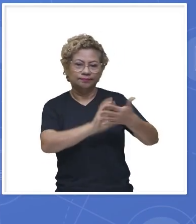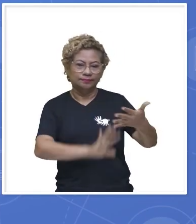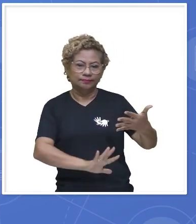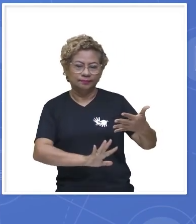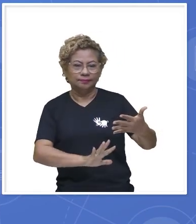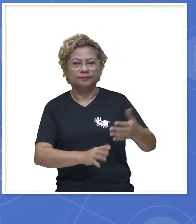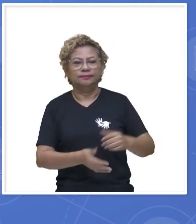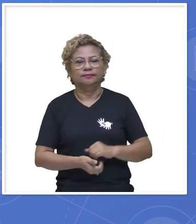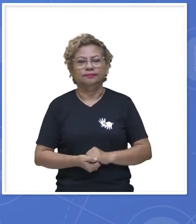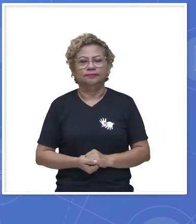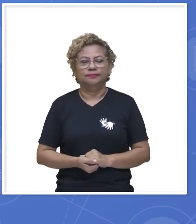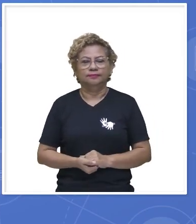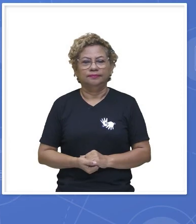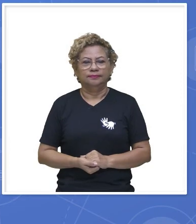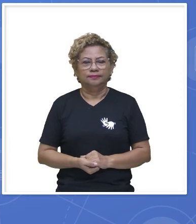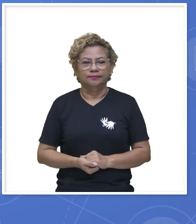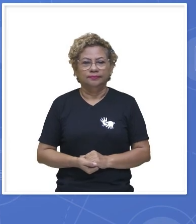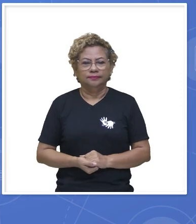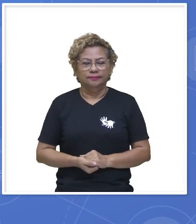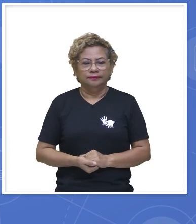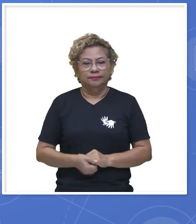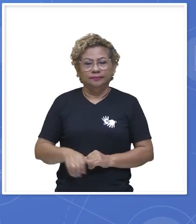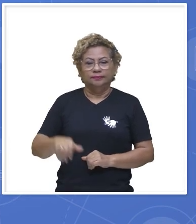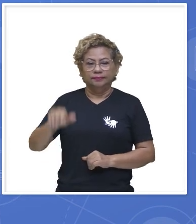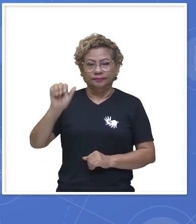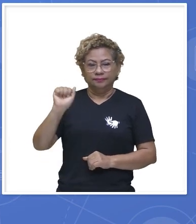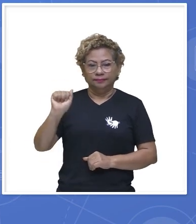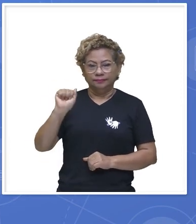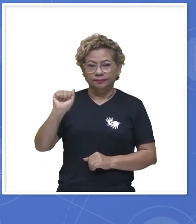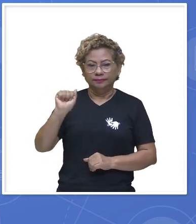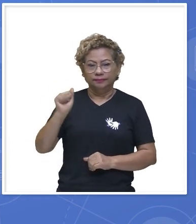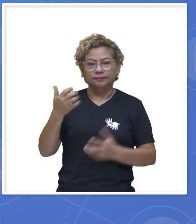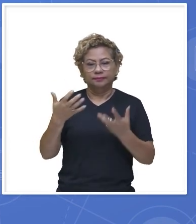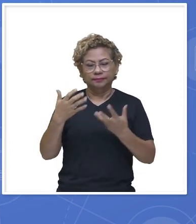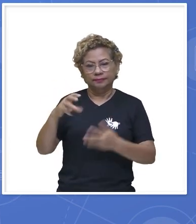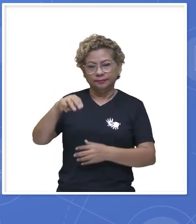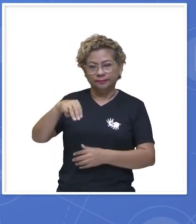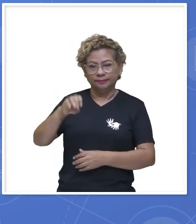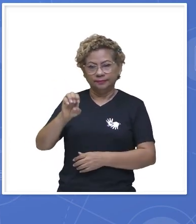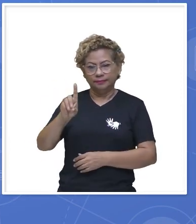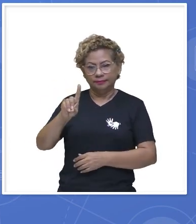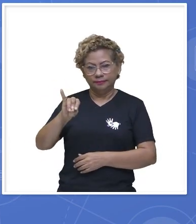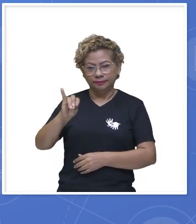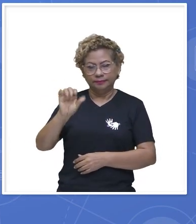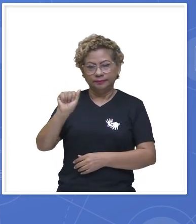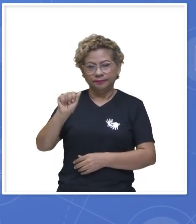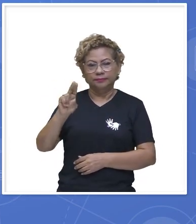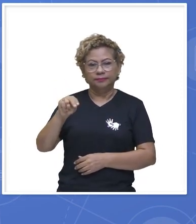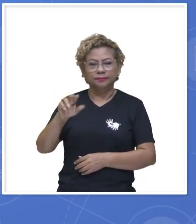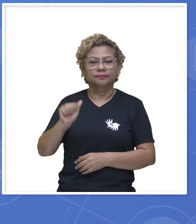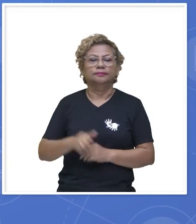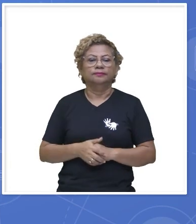gente seguir. Eu tenho aqui 4, 8, 12,